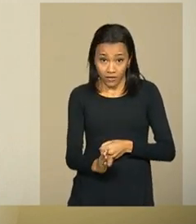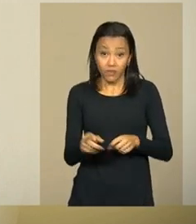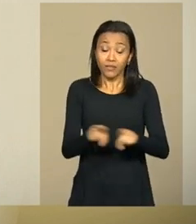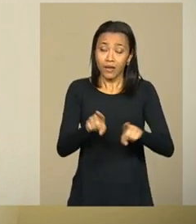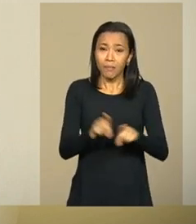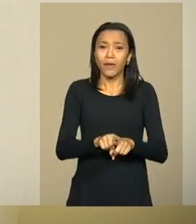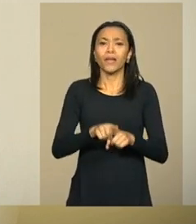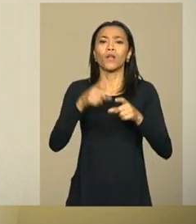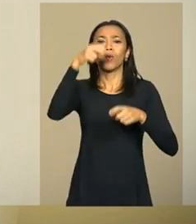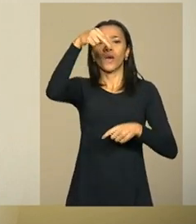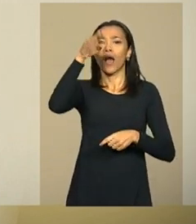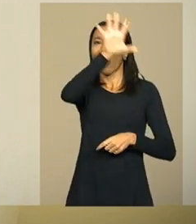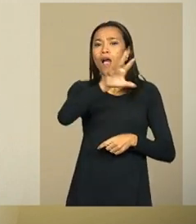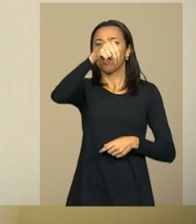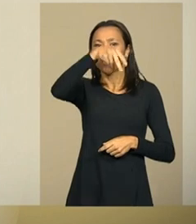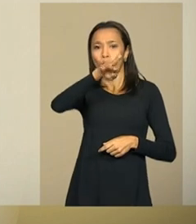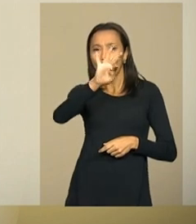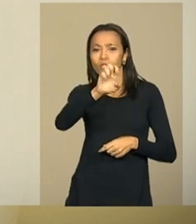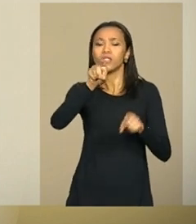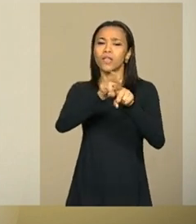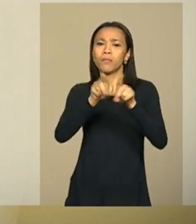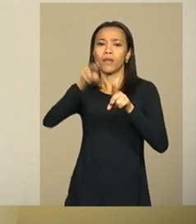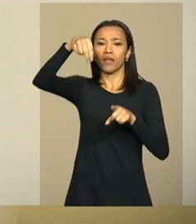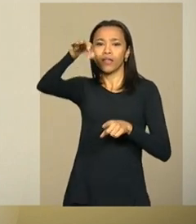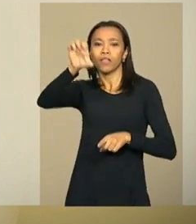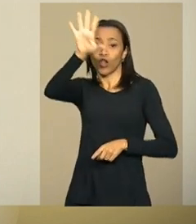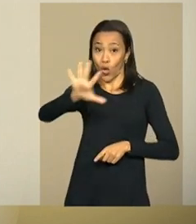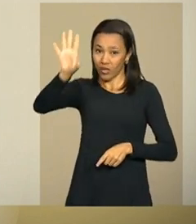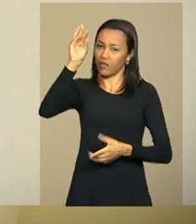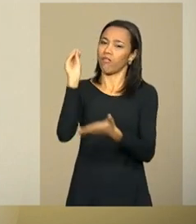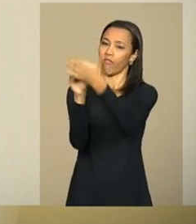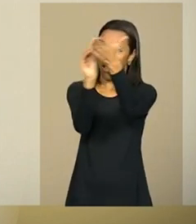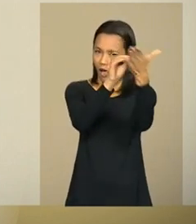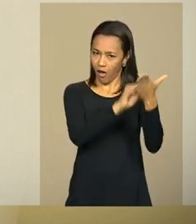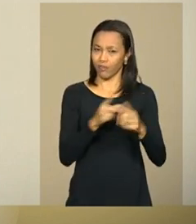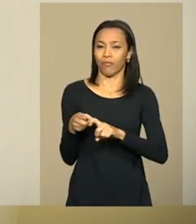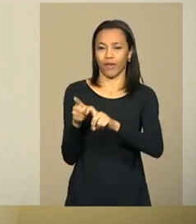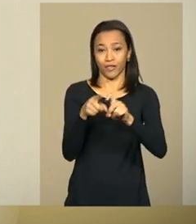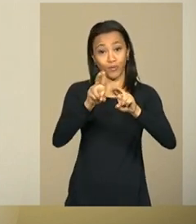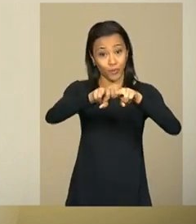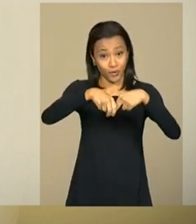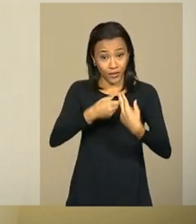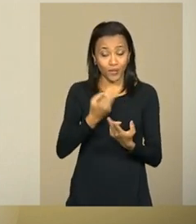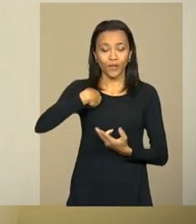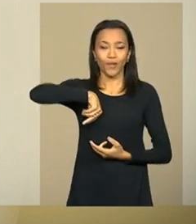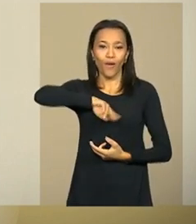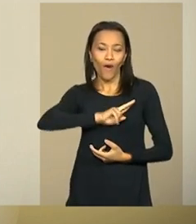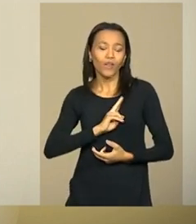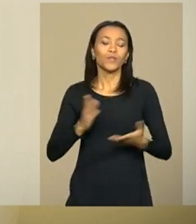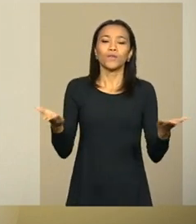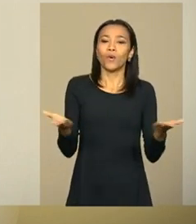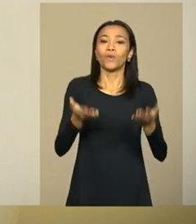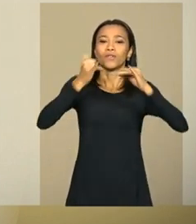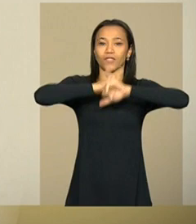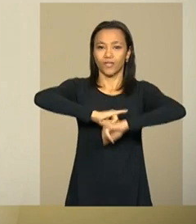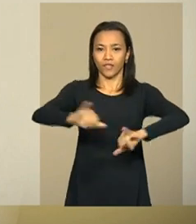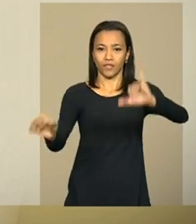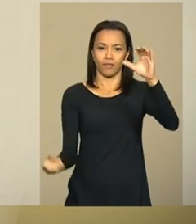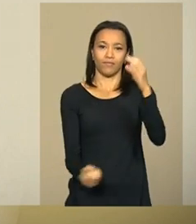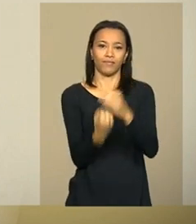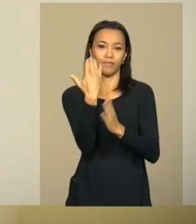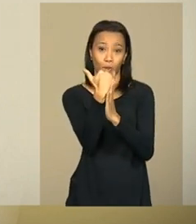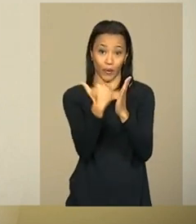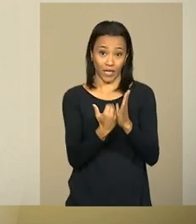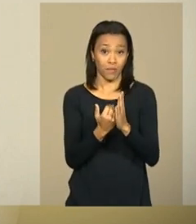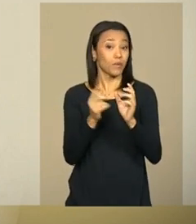regiões norte nordeste onde mais faltam médicos por isso nós estamos lançando hoje o programa